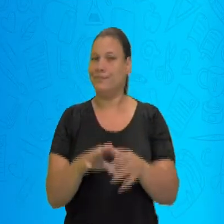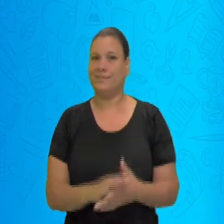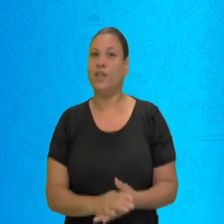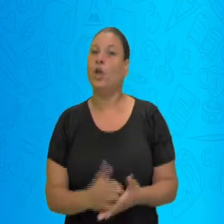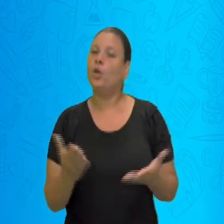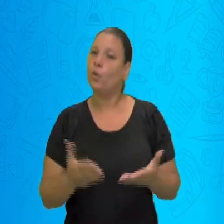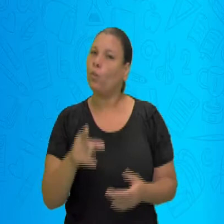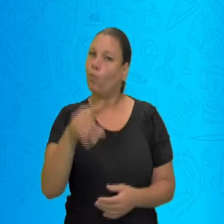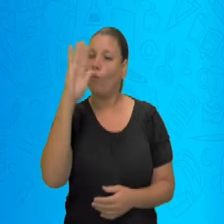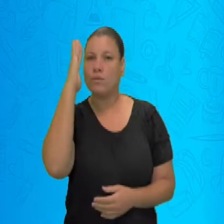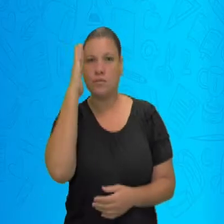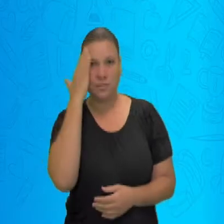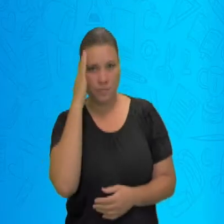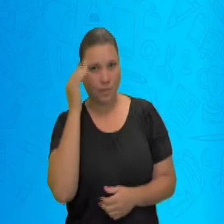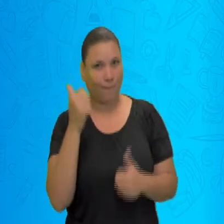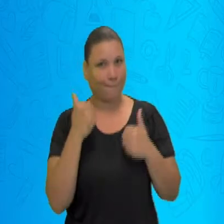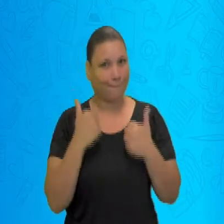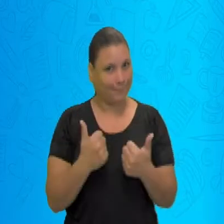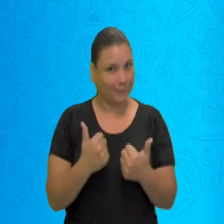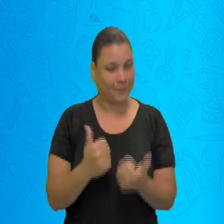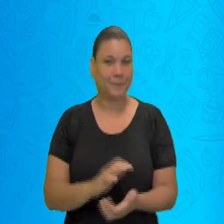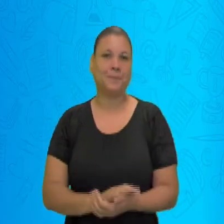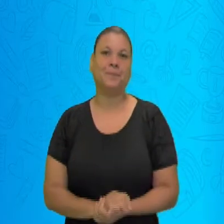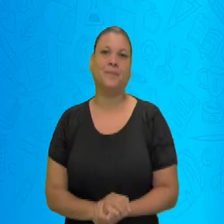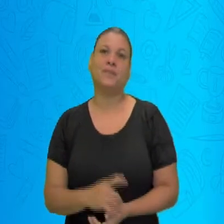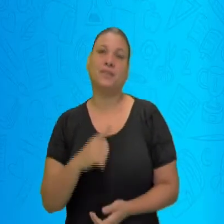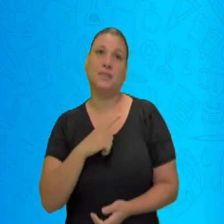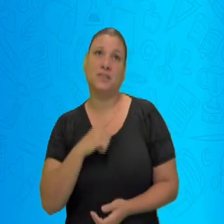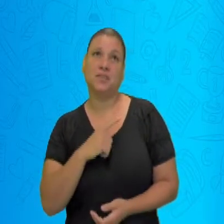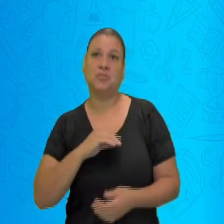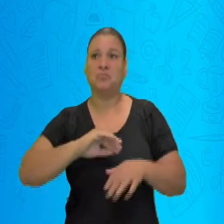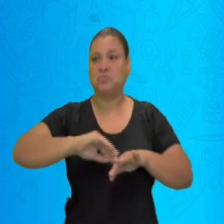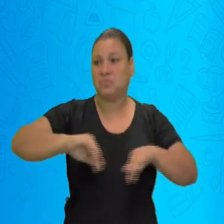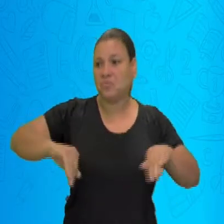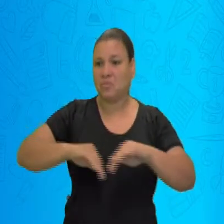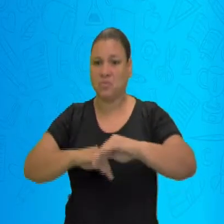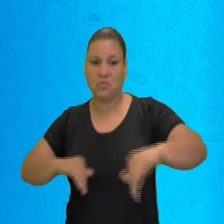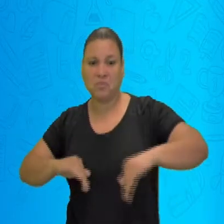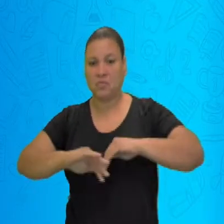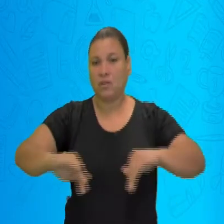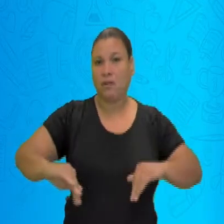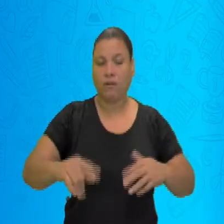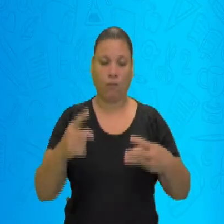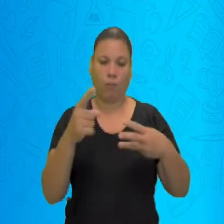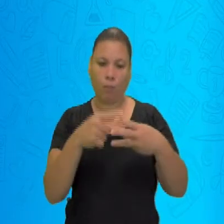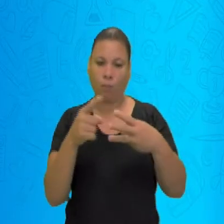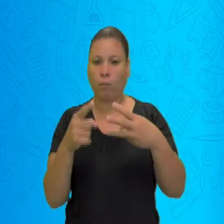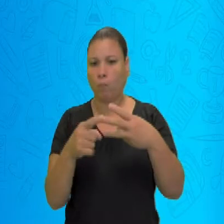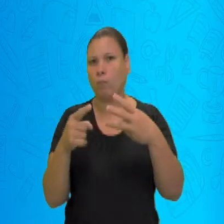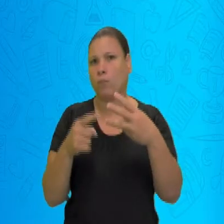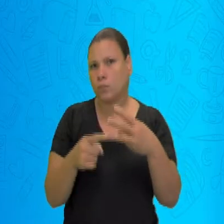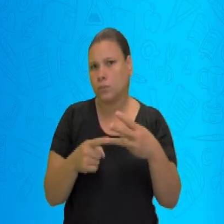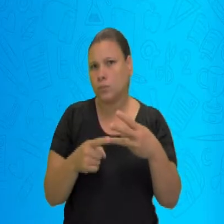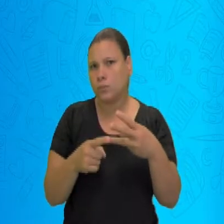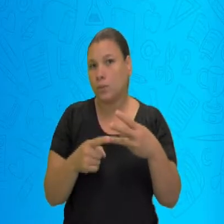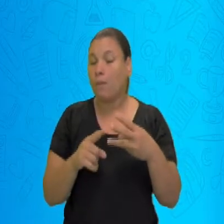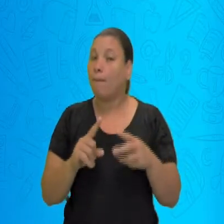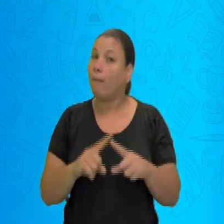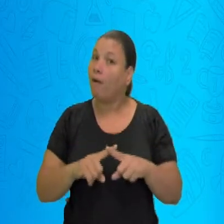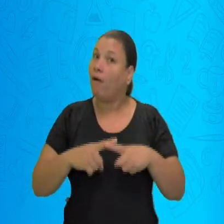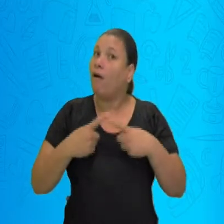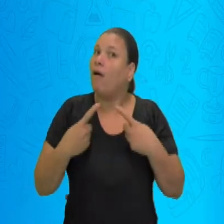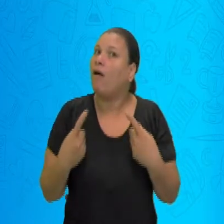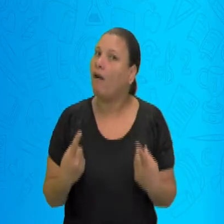divisão. Usam a divisão América do Norte, América do Sul. Mas nós vamos ver que